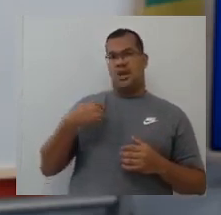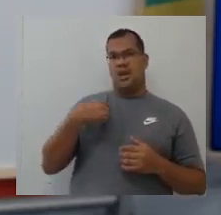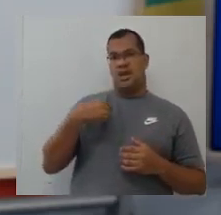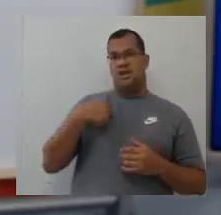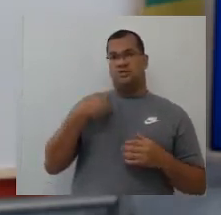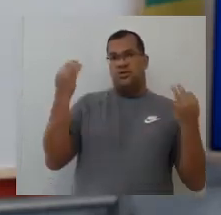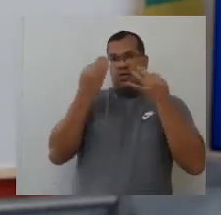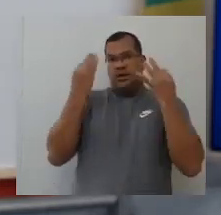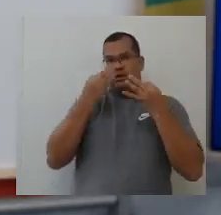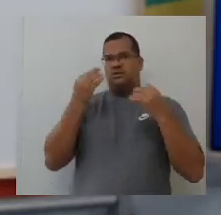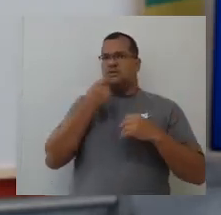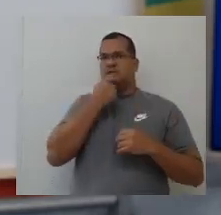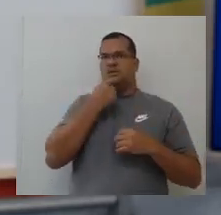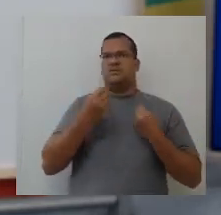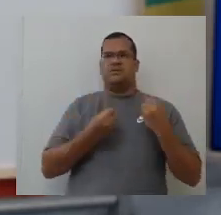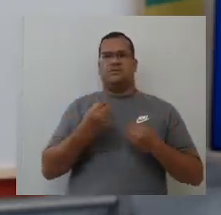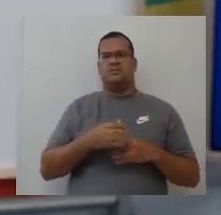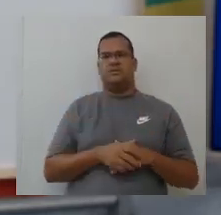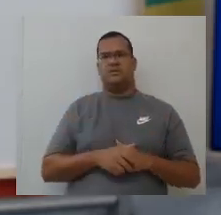Vamos lá, ó. I